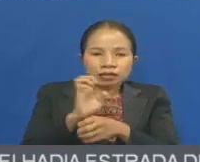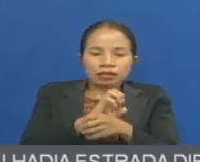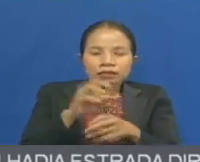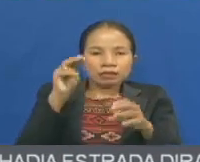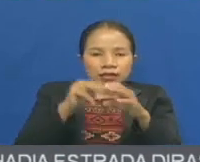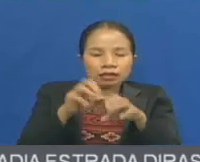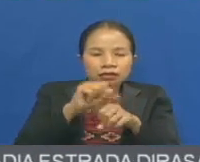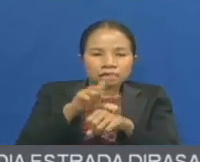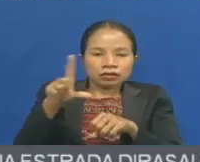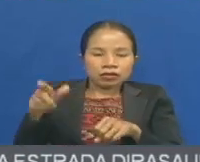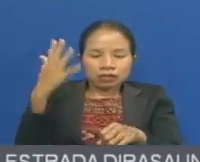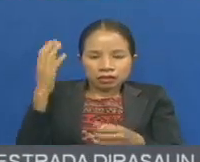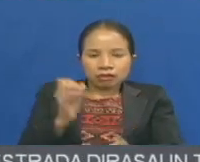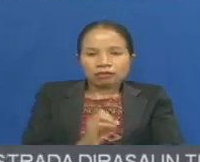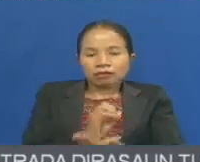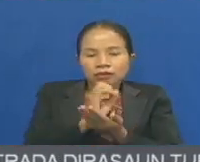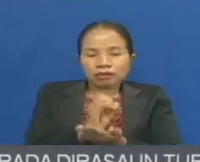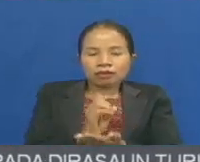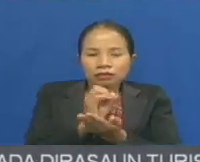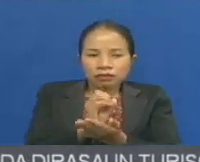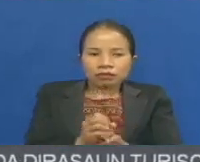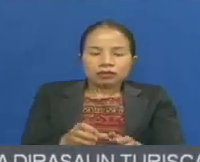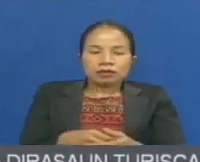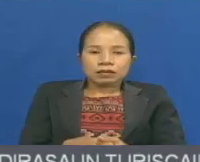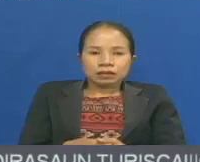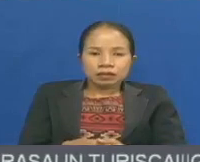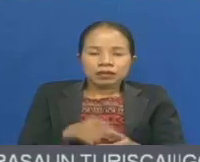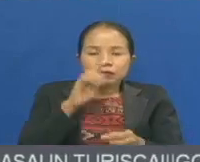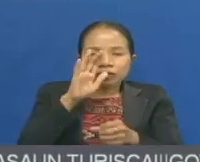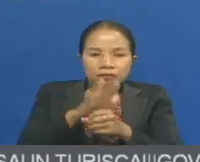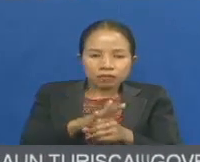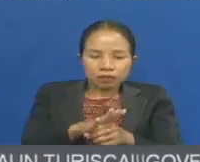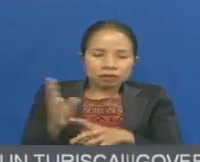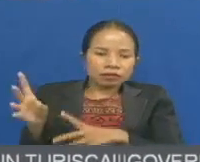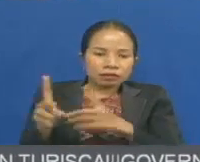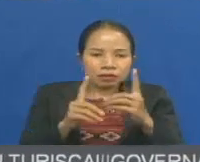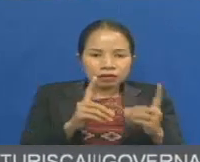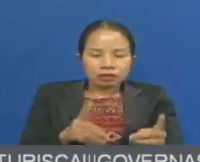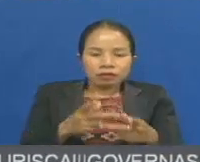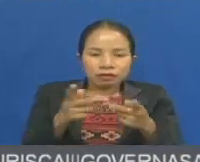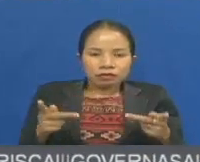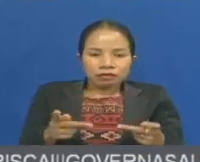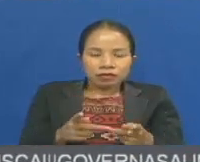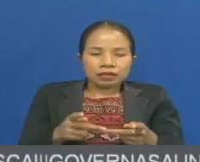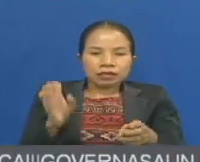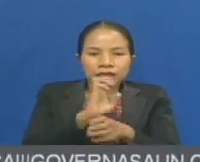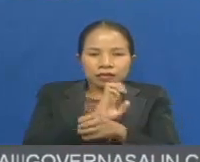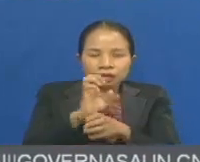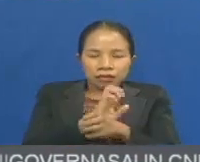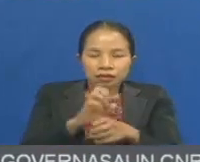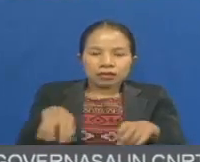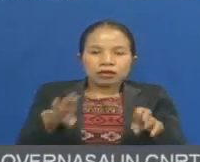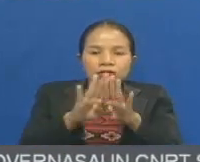Social e a Raioa. Antônio Lelahuno Cruz Mos promete se implementa centro ecoturismo parte